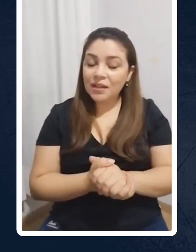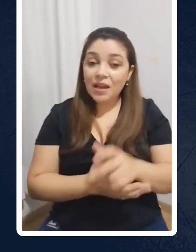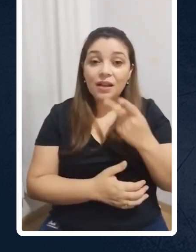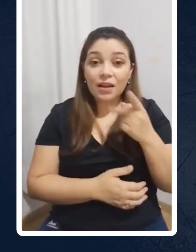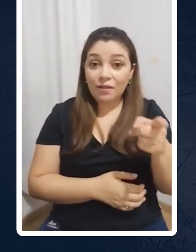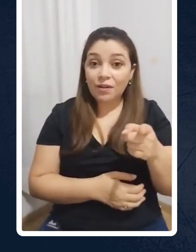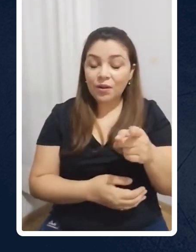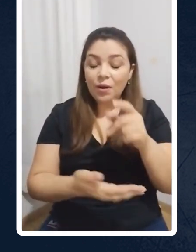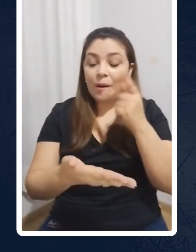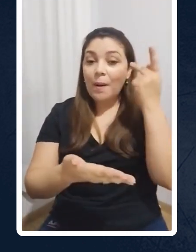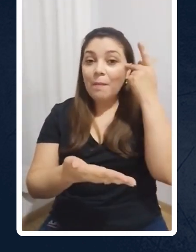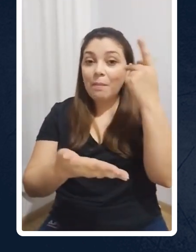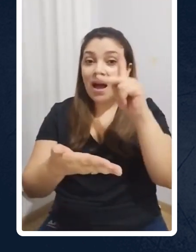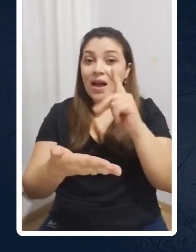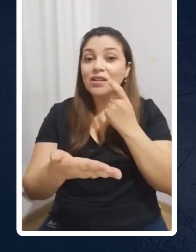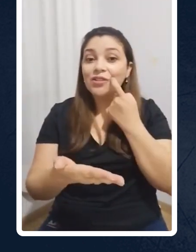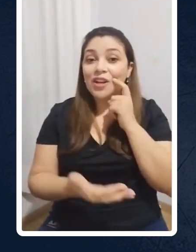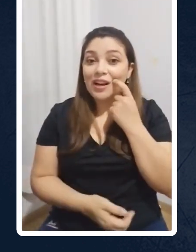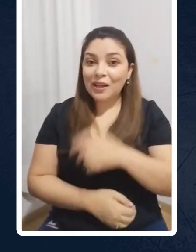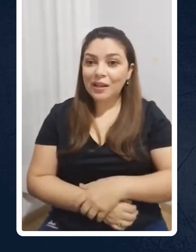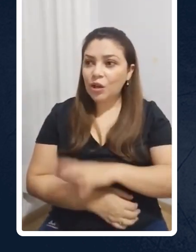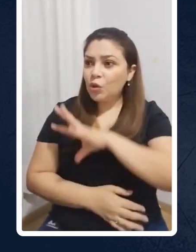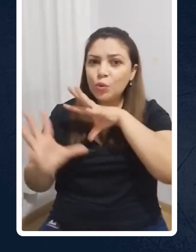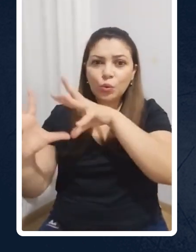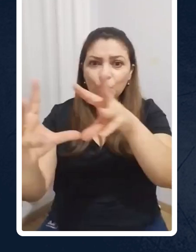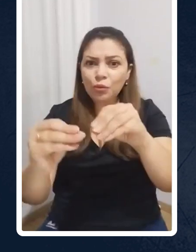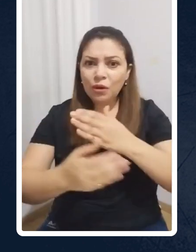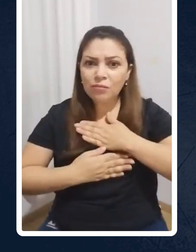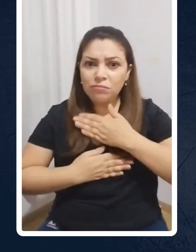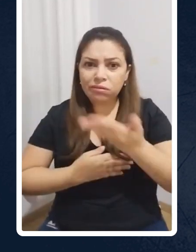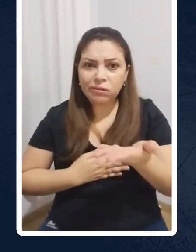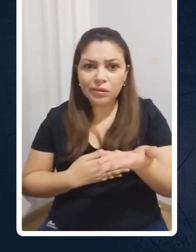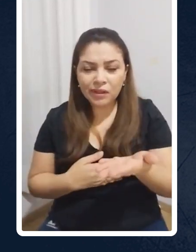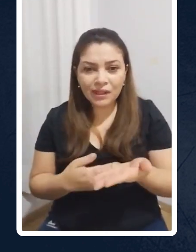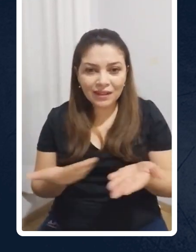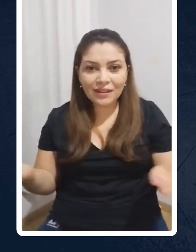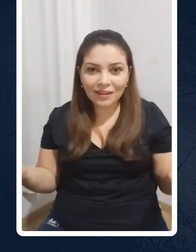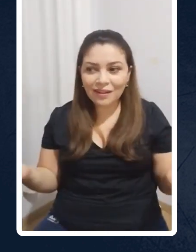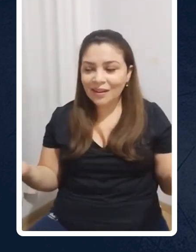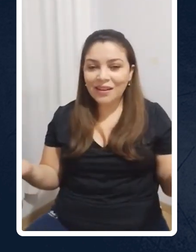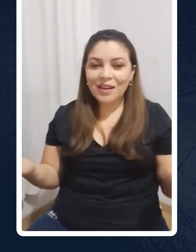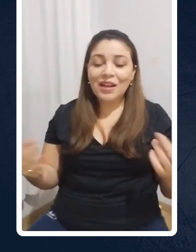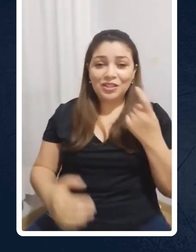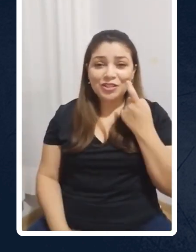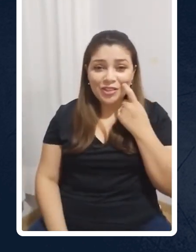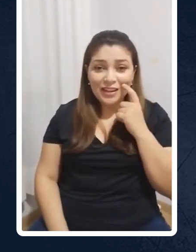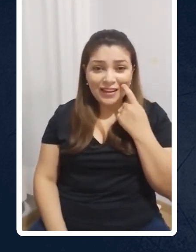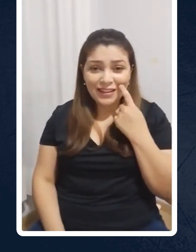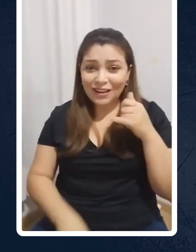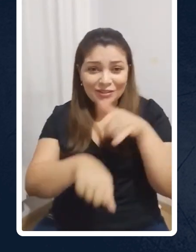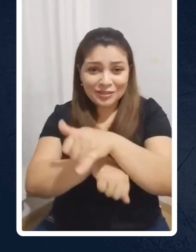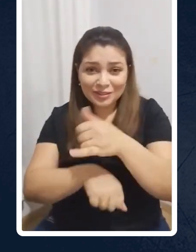A Janaína nem estava ali. A Janaína estava no grupo de música, depois, que foi a terceiro benefício para nós.